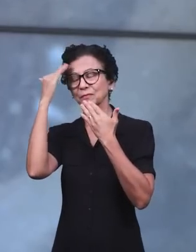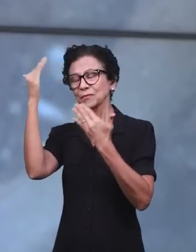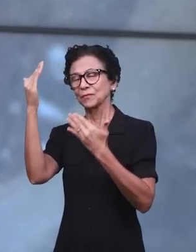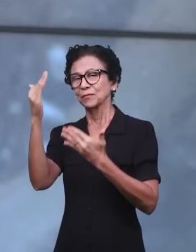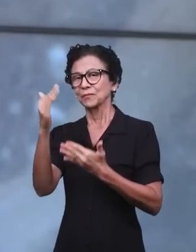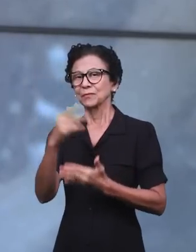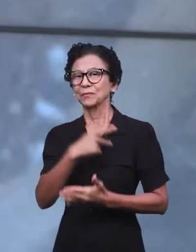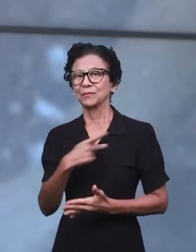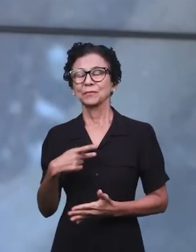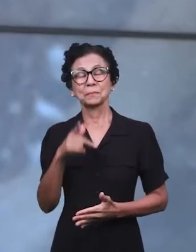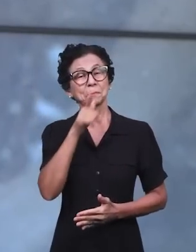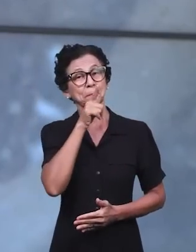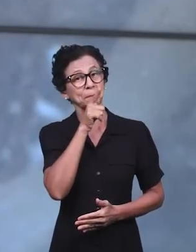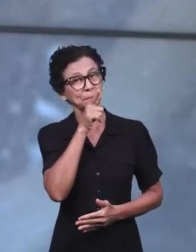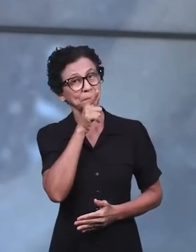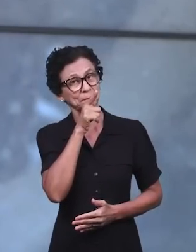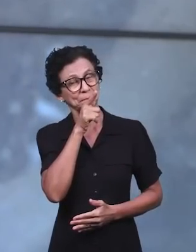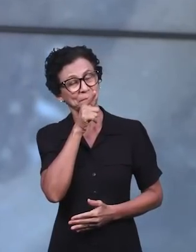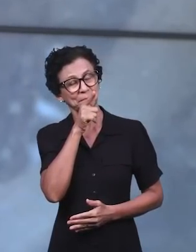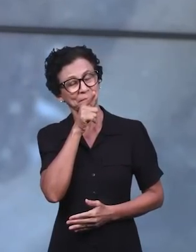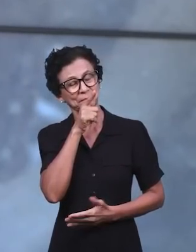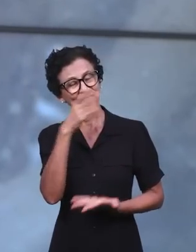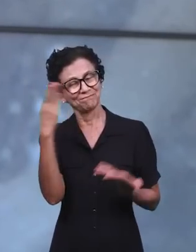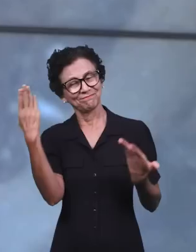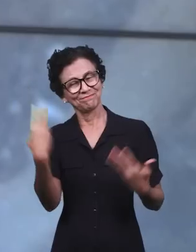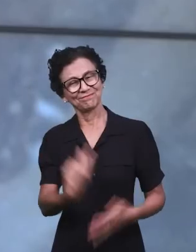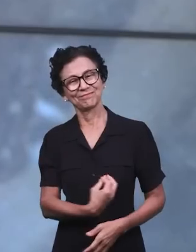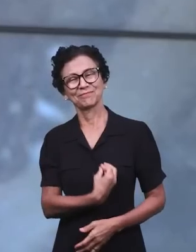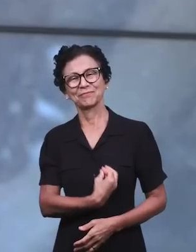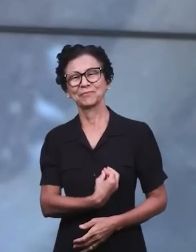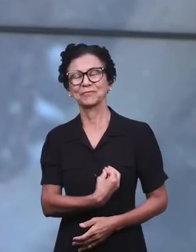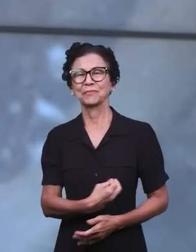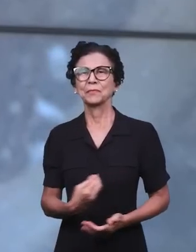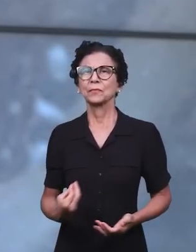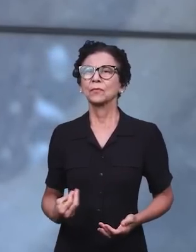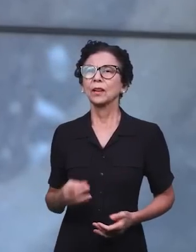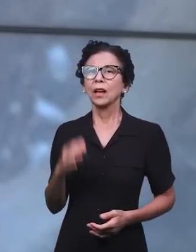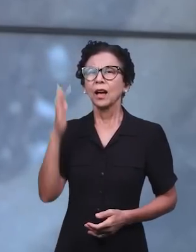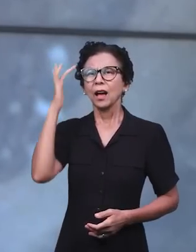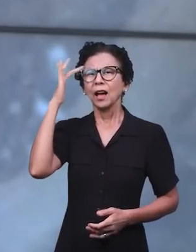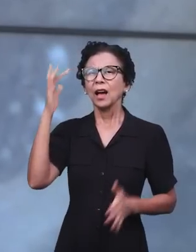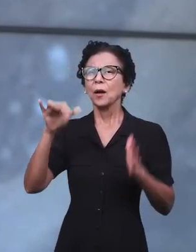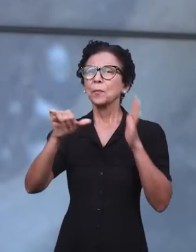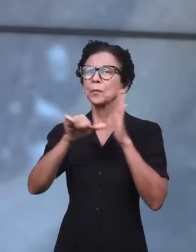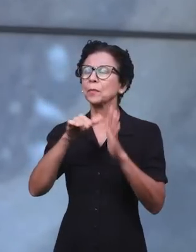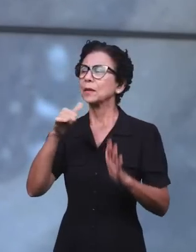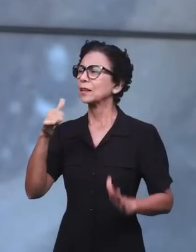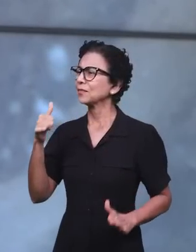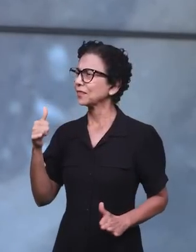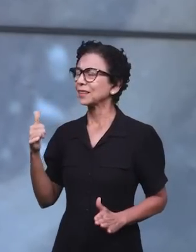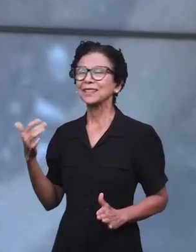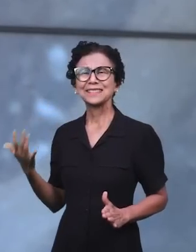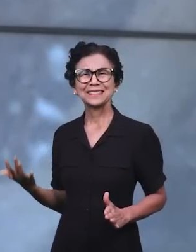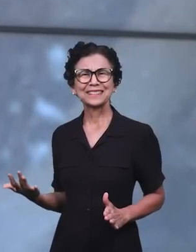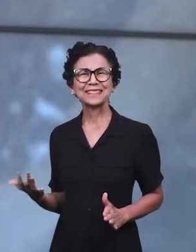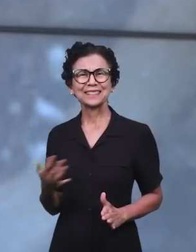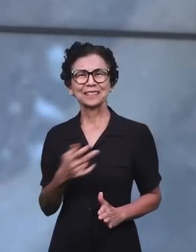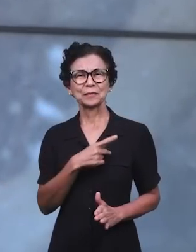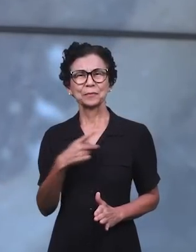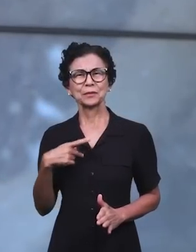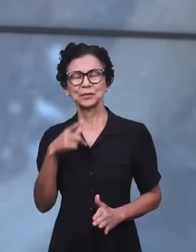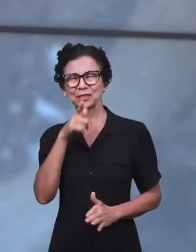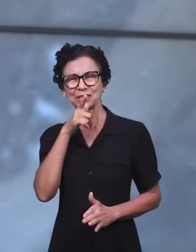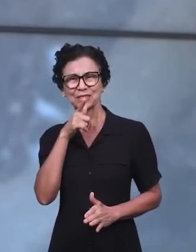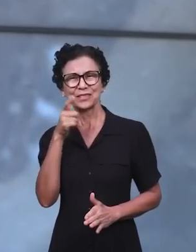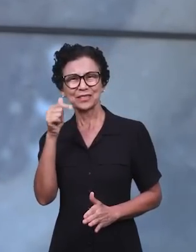Obrigado, Gilson, pastor Gilson Souza, pela sua participação aqui no programa de jovens. Eu acho que é a primeira participação do pastor Gilson aqui, que bênção, hein?